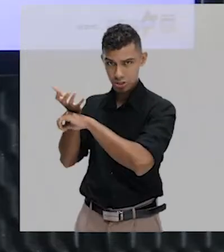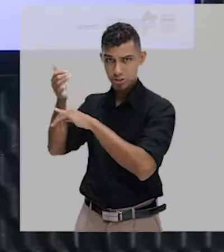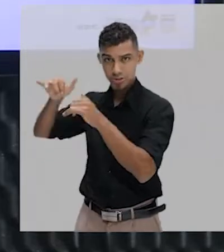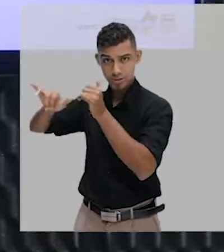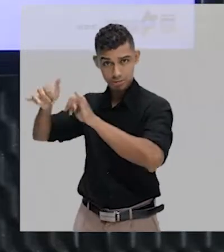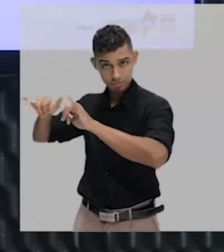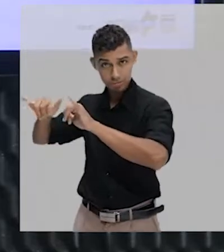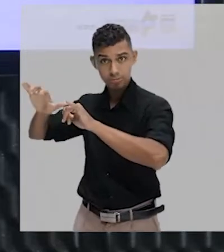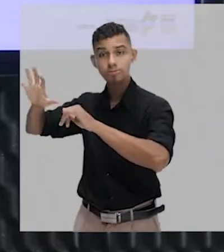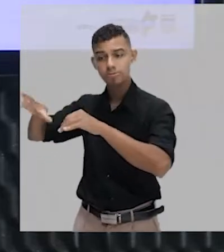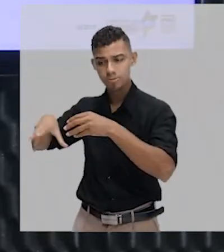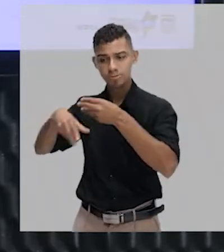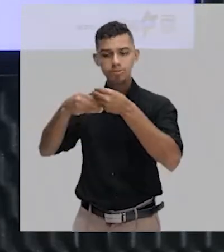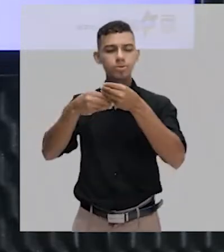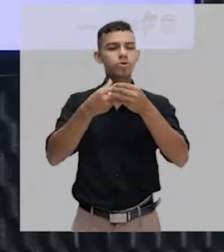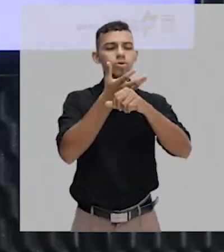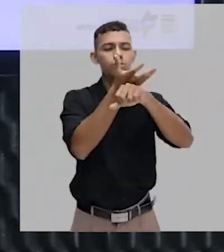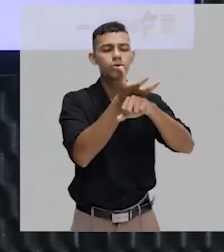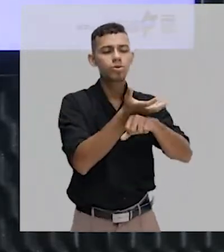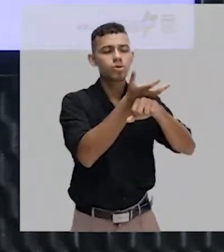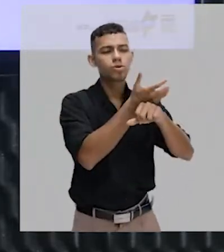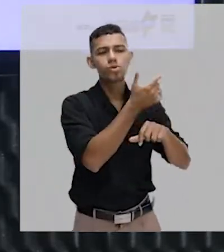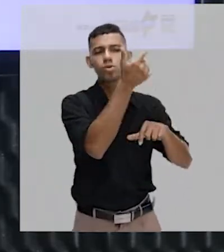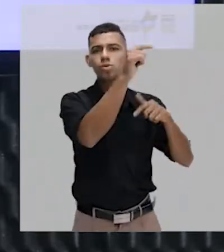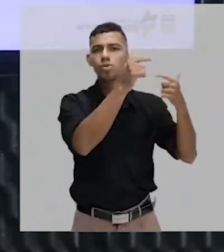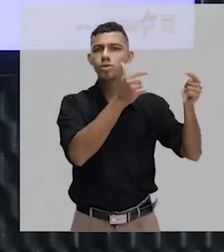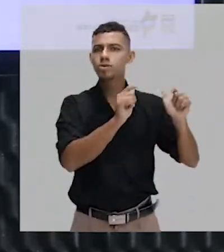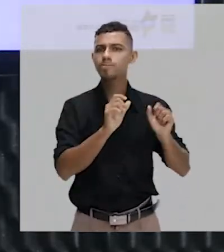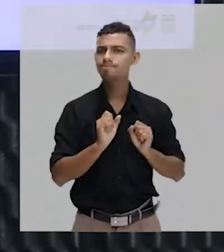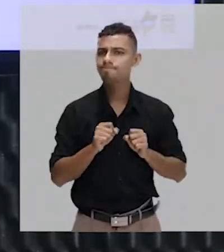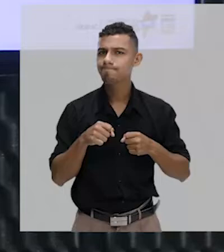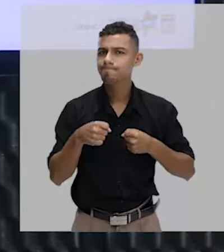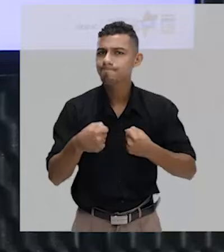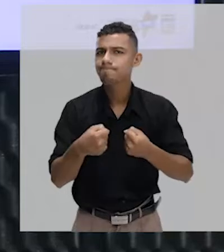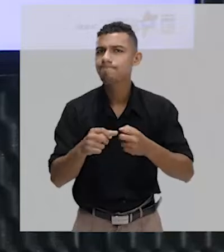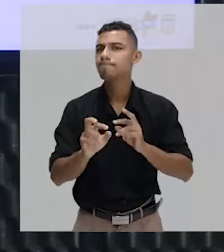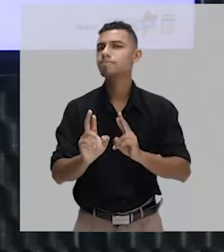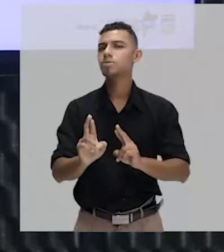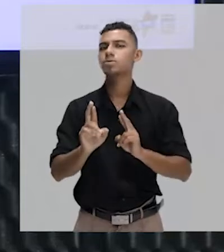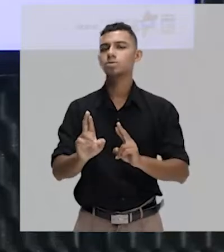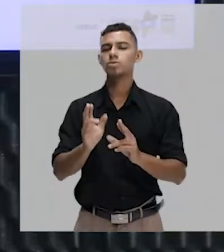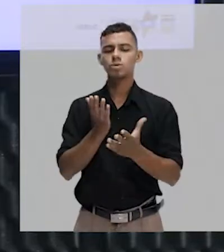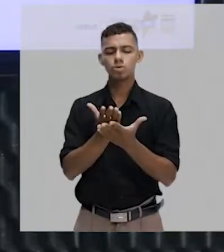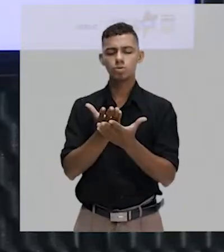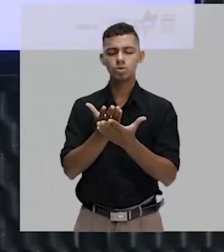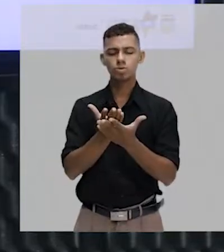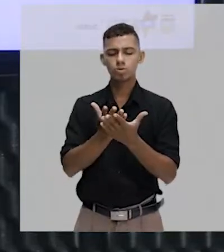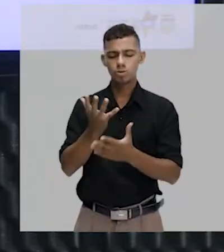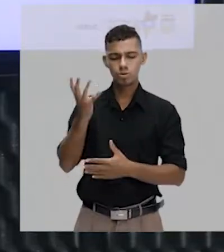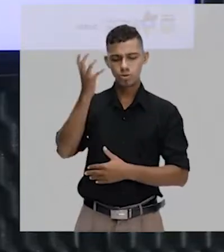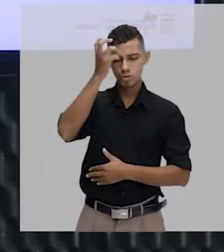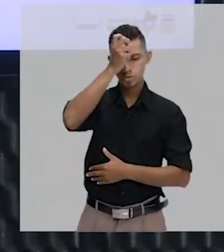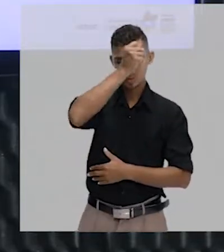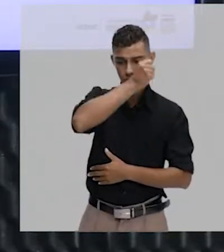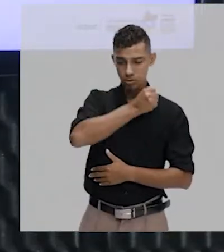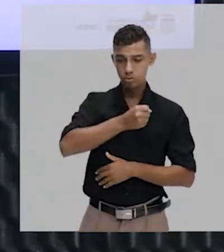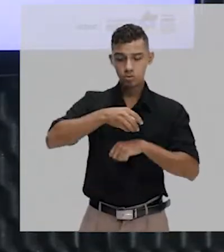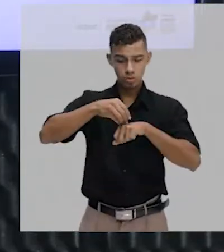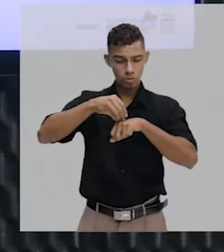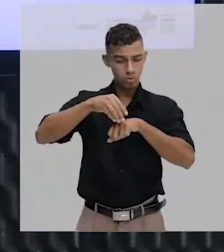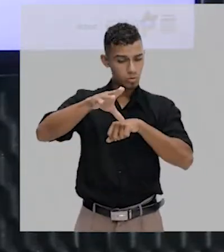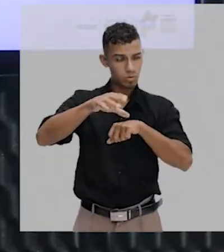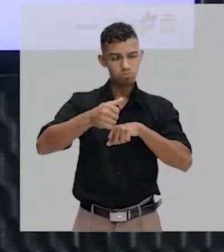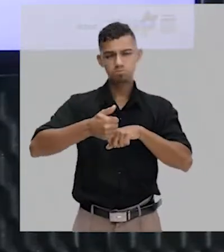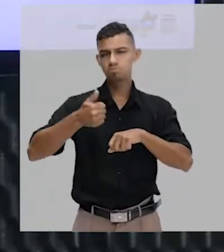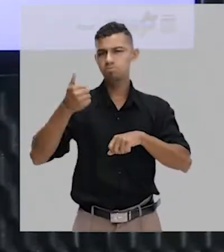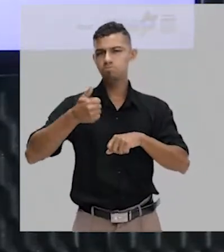curriculares. E, principalmente, espero que vocês estejam se dedicando aos estudos. Como primeira dica, caderno, lápis, caneta,